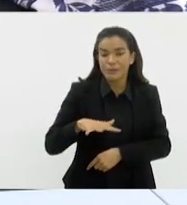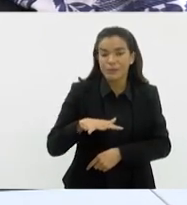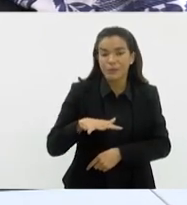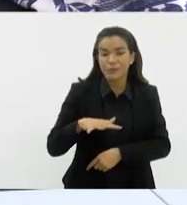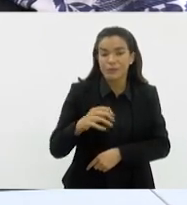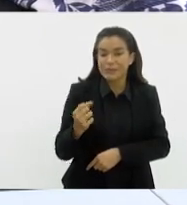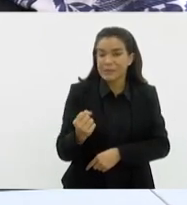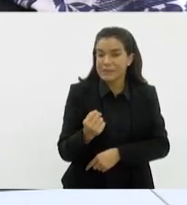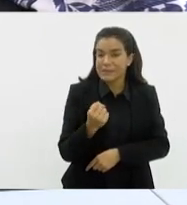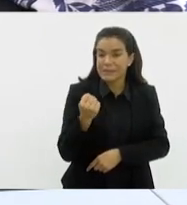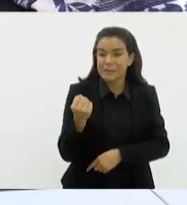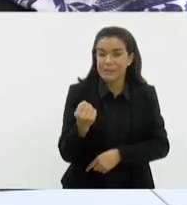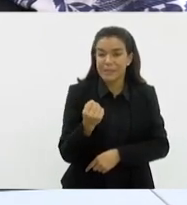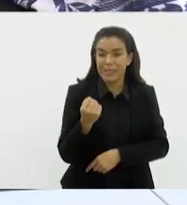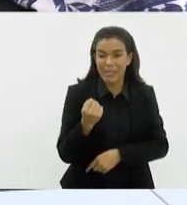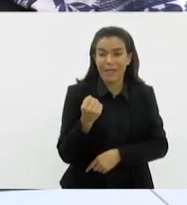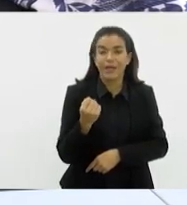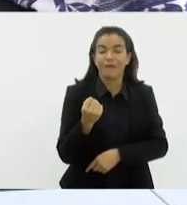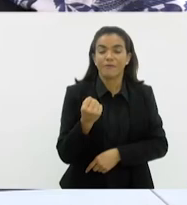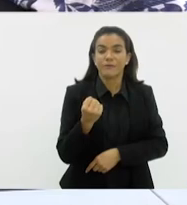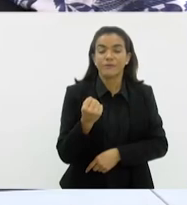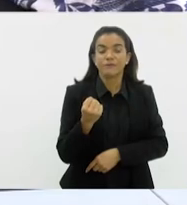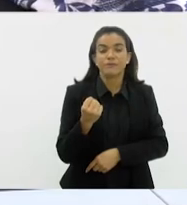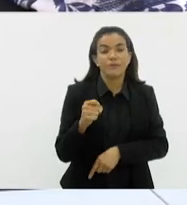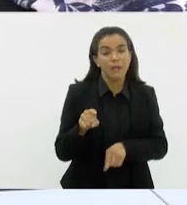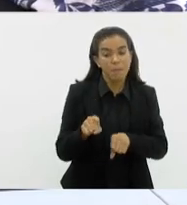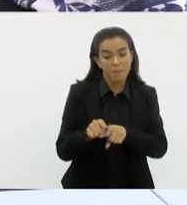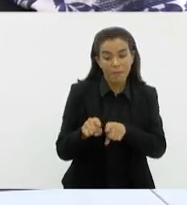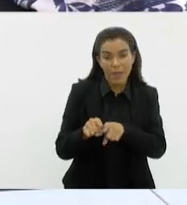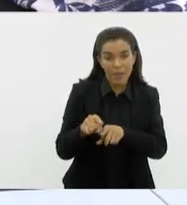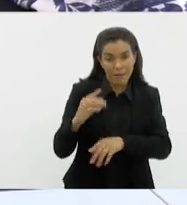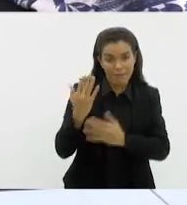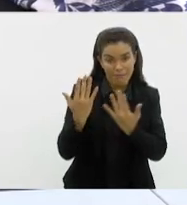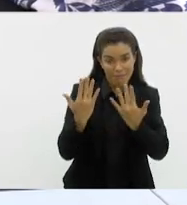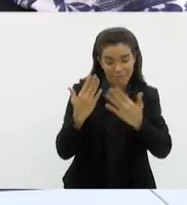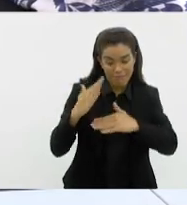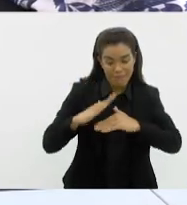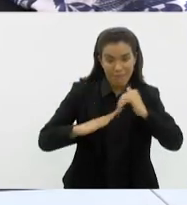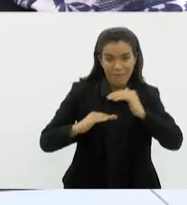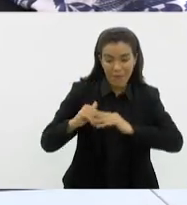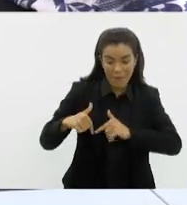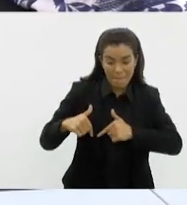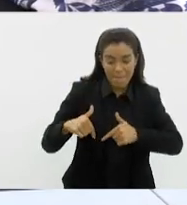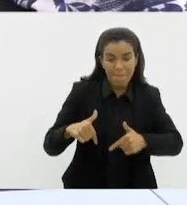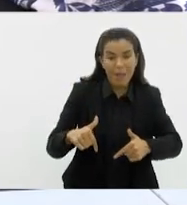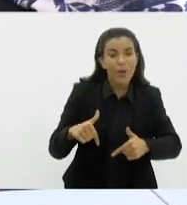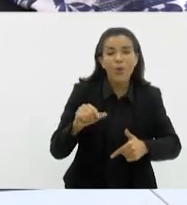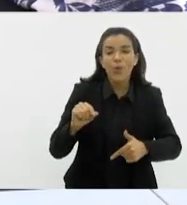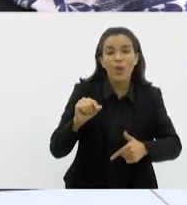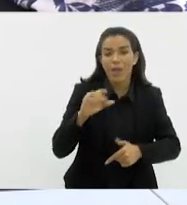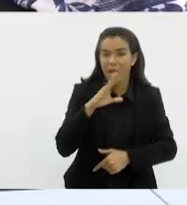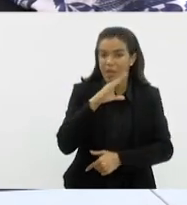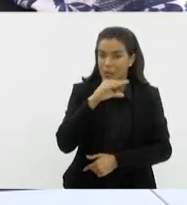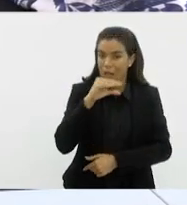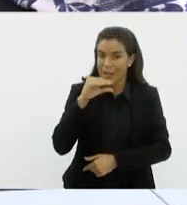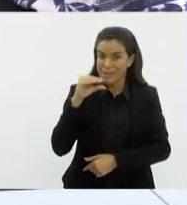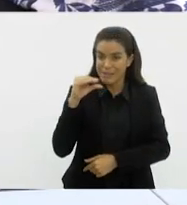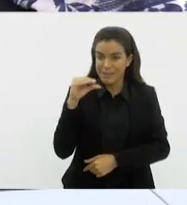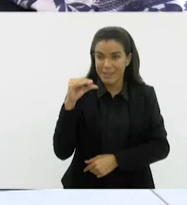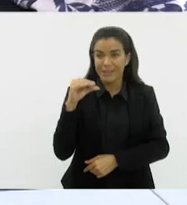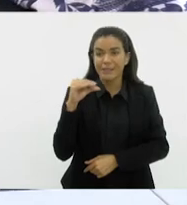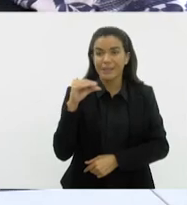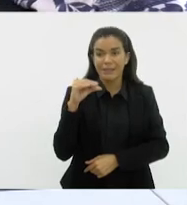são atos gravíssimos e praticados por adolescentes, né, e que sofrem, inclusive,